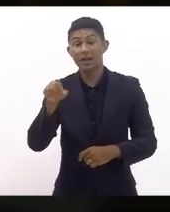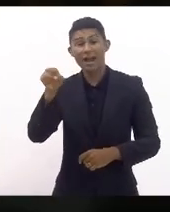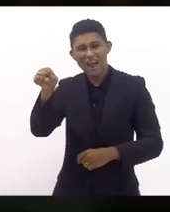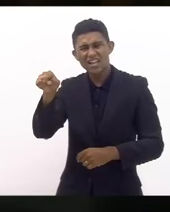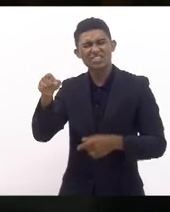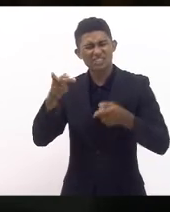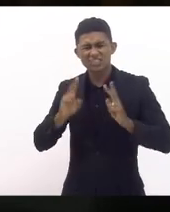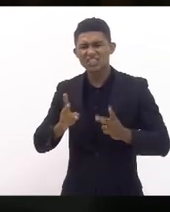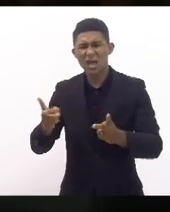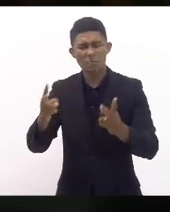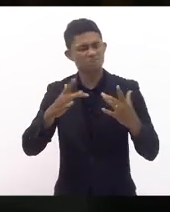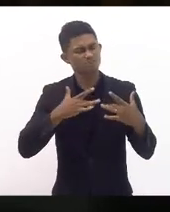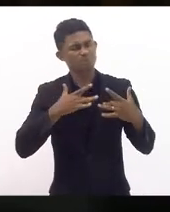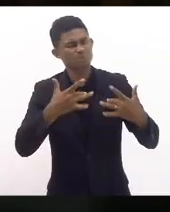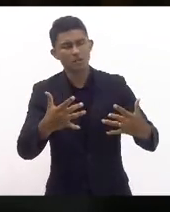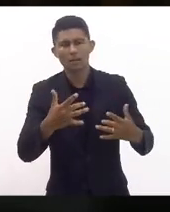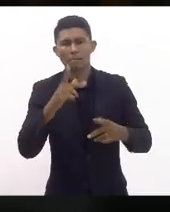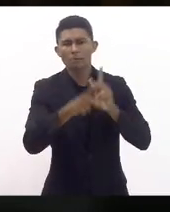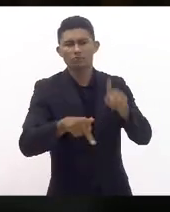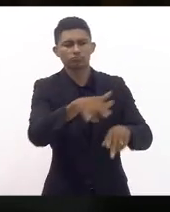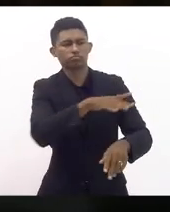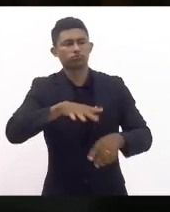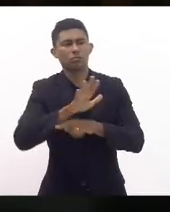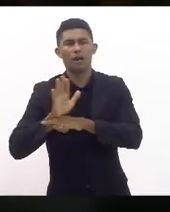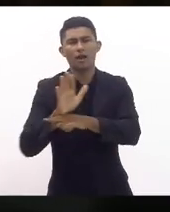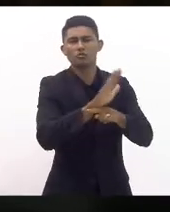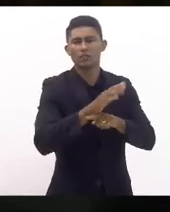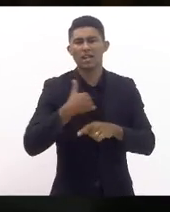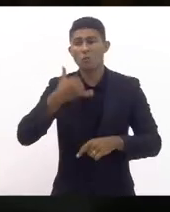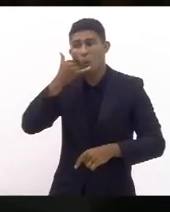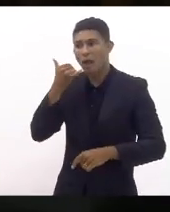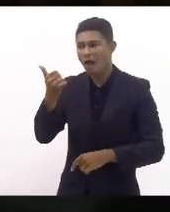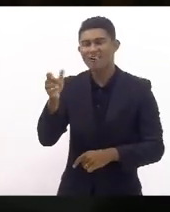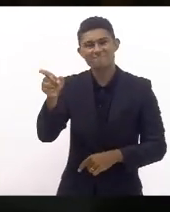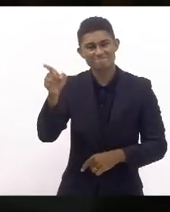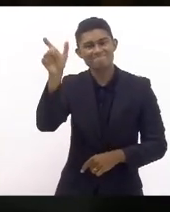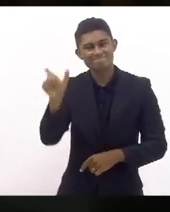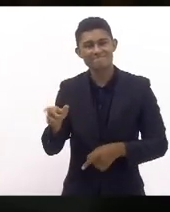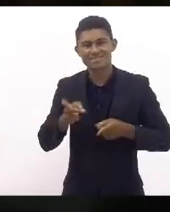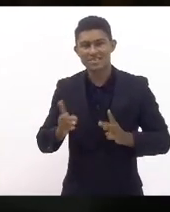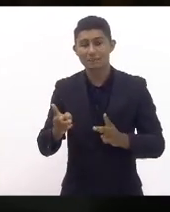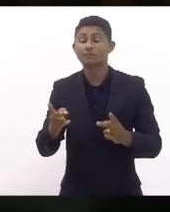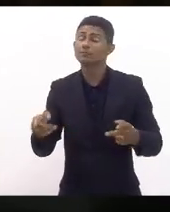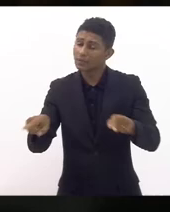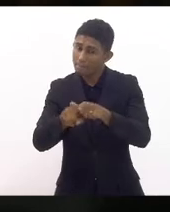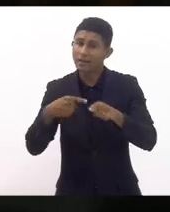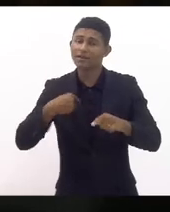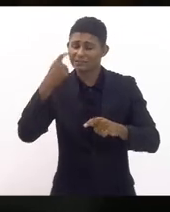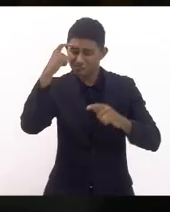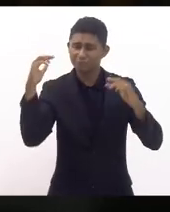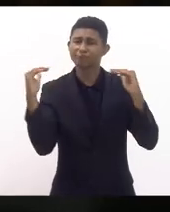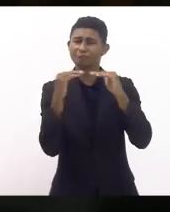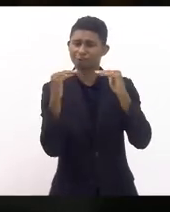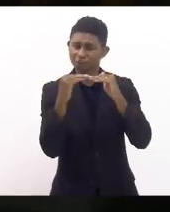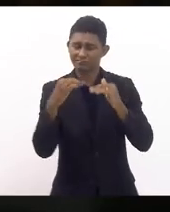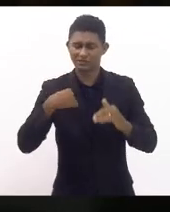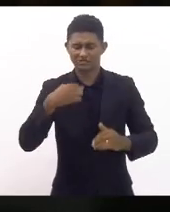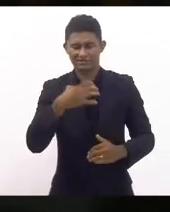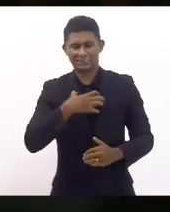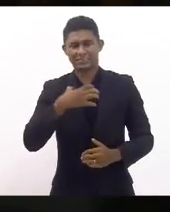ajudar ao próximo. Então, é um pouco disso que a gente traz, e que a gente traz na própria luta daquele